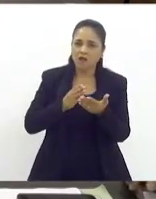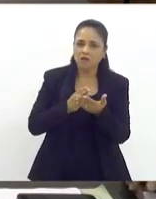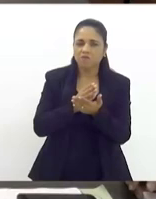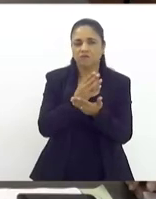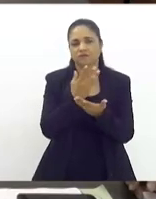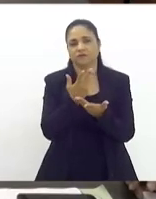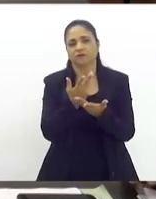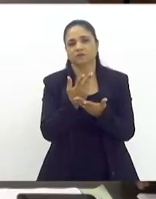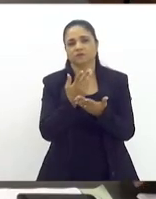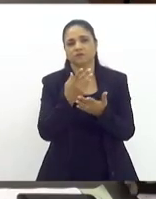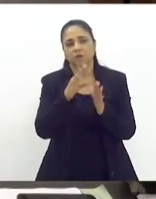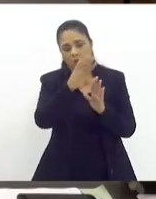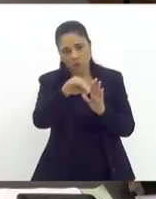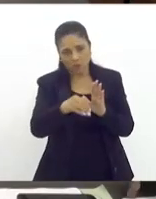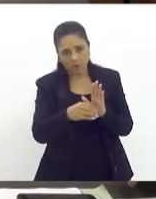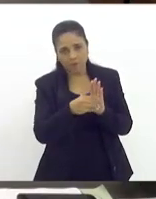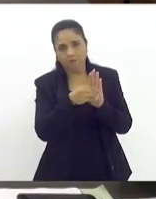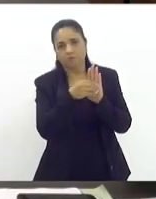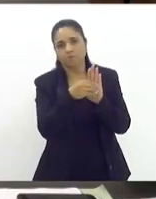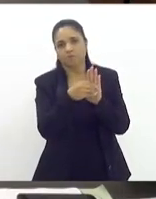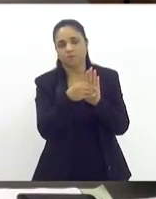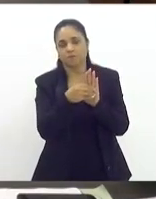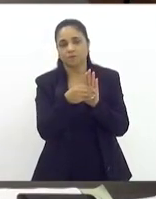Aprovado o parecer